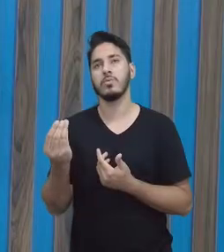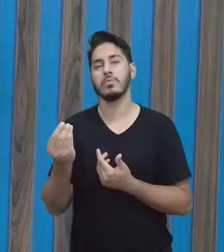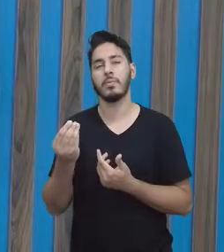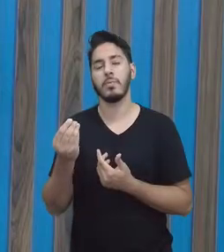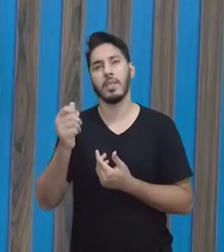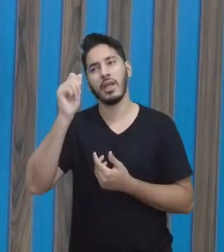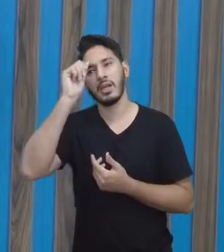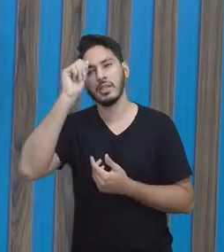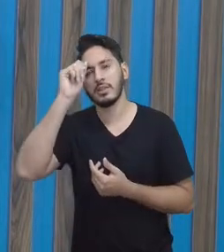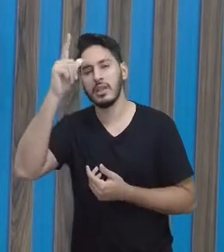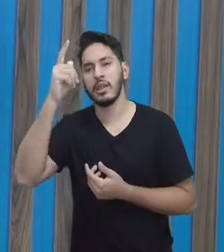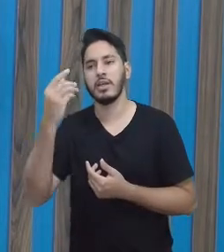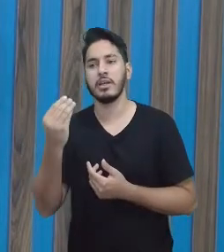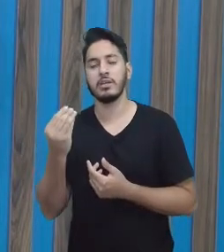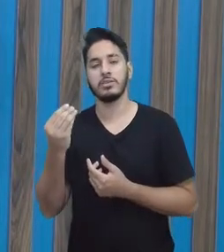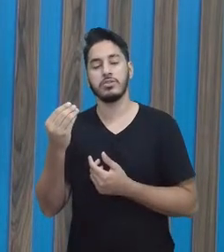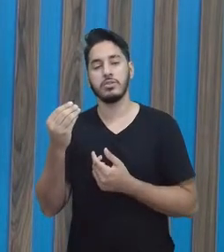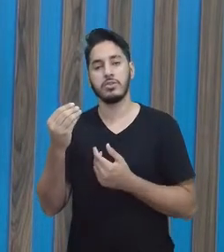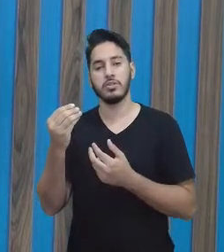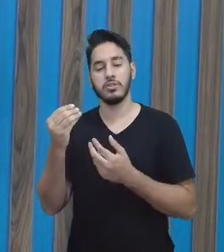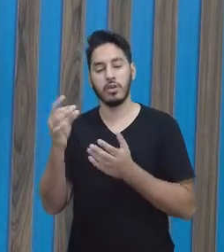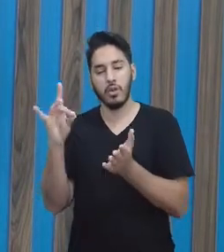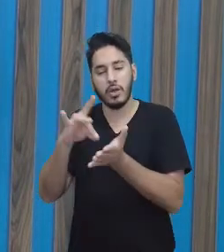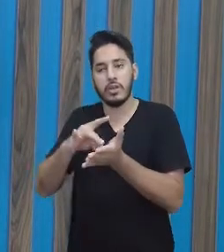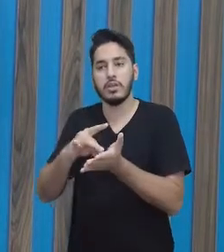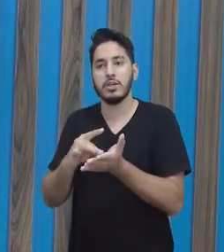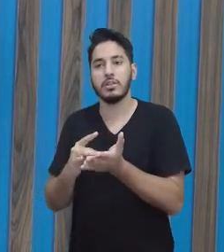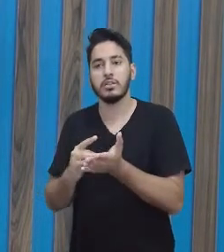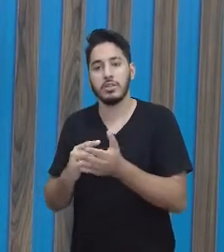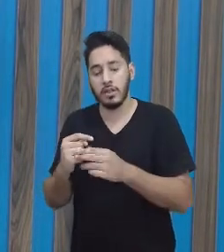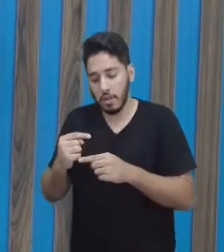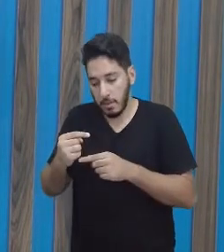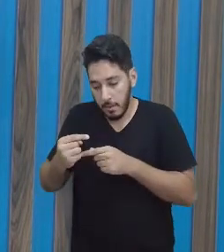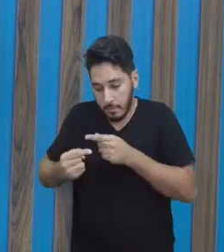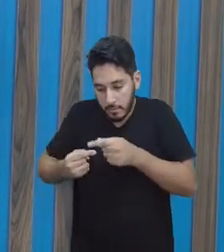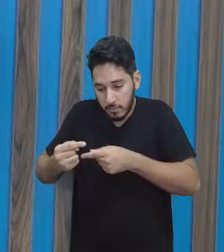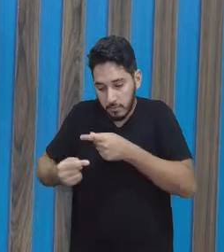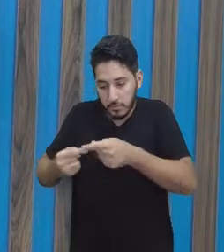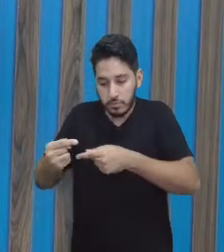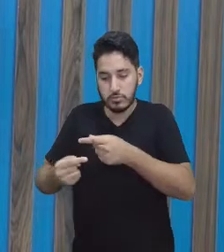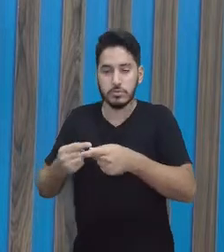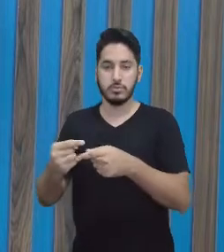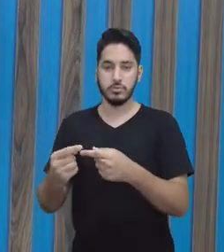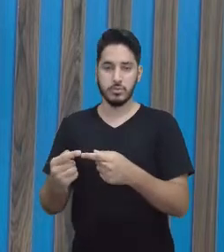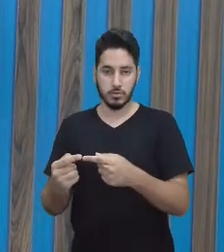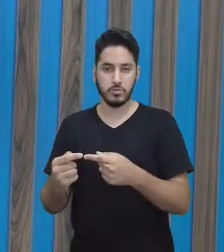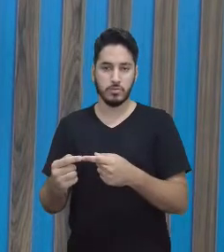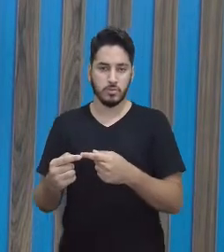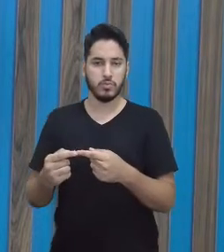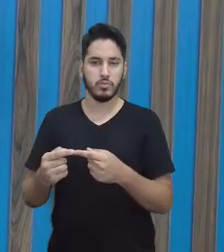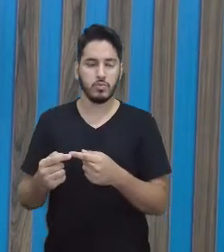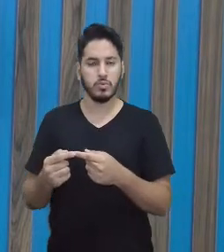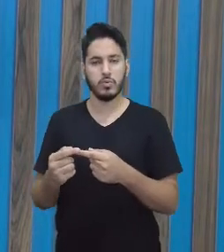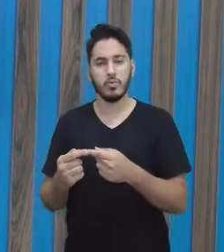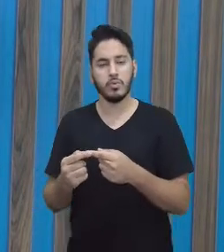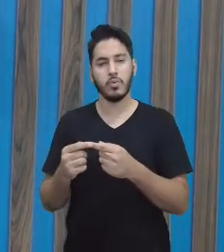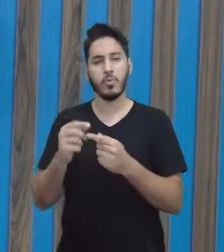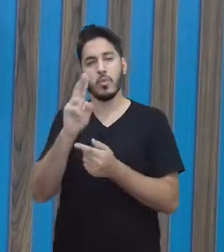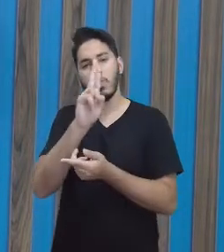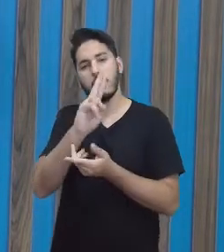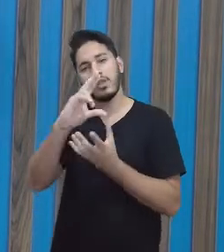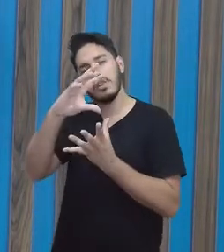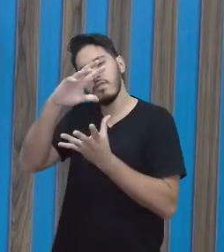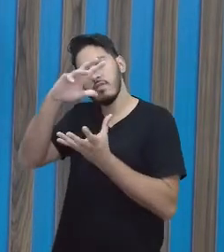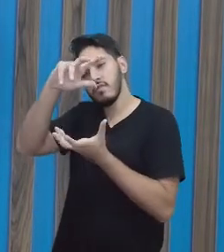a ideia de origem, de reprodução, né? O universo